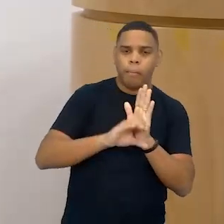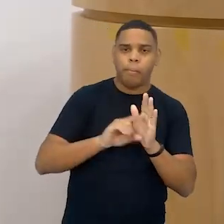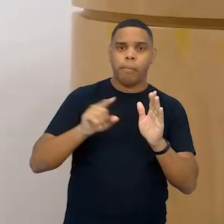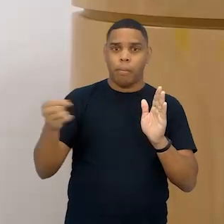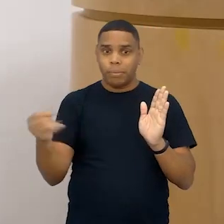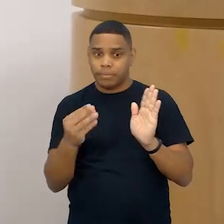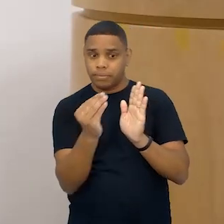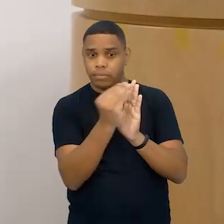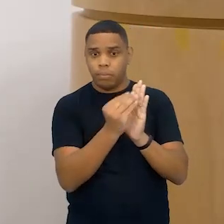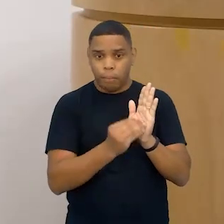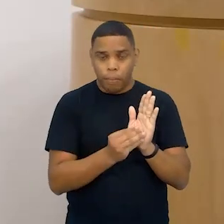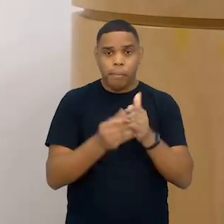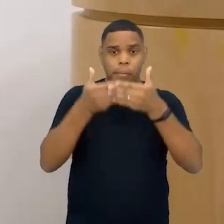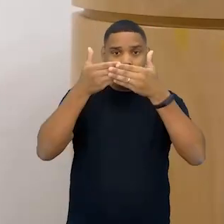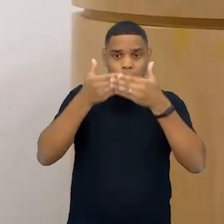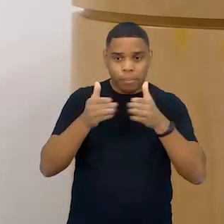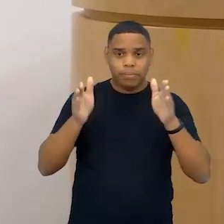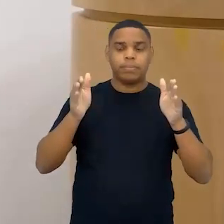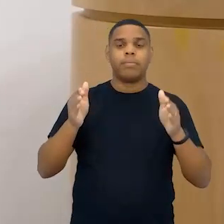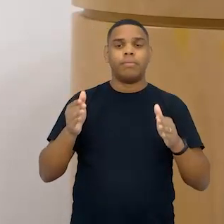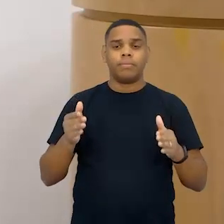curriculares que vão ampliar